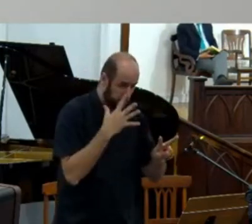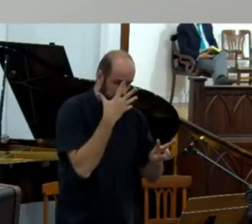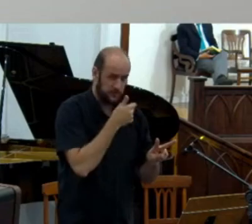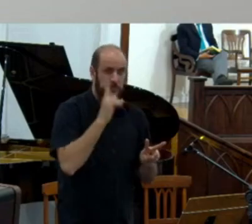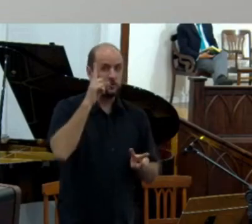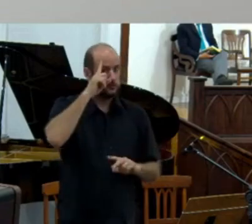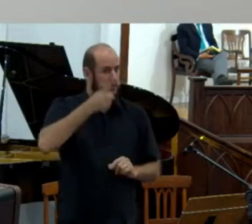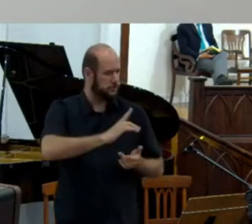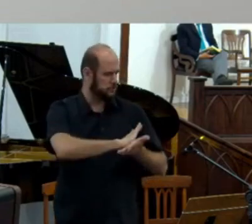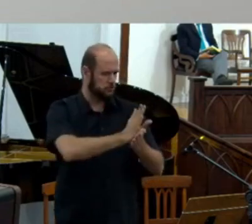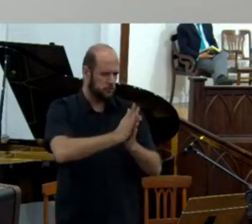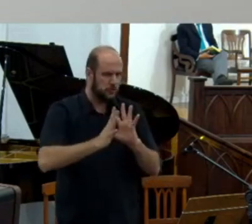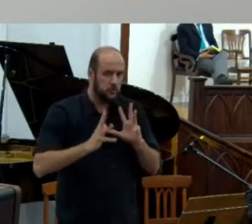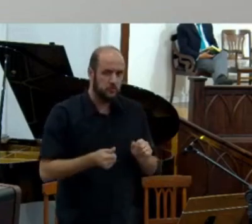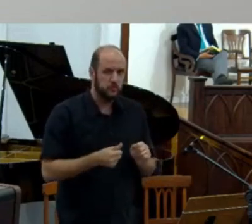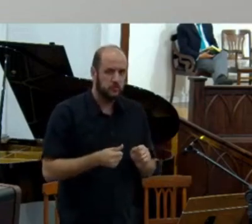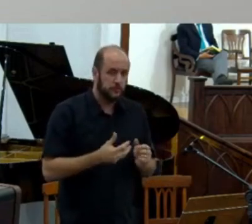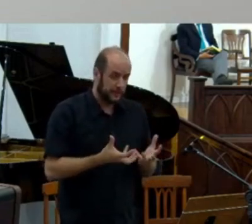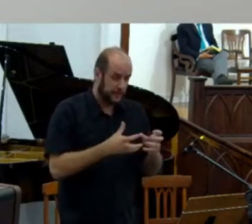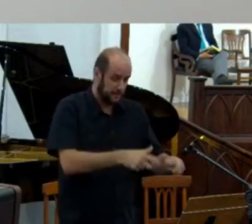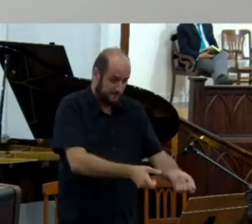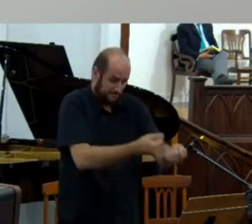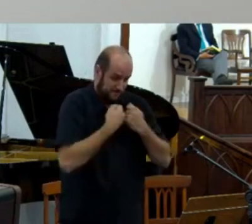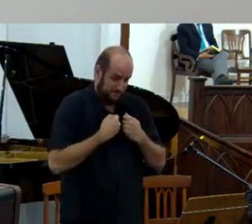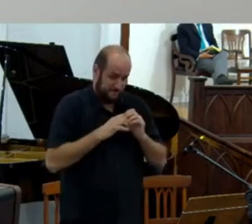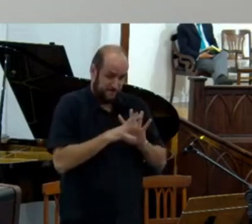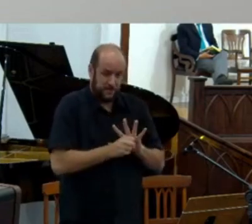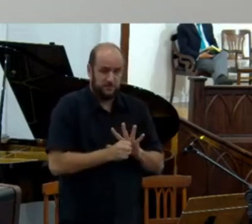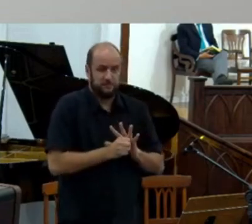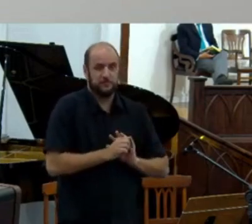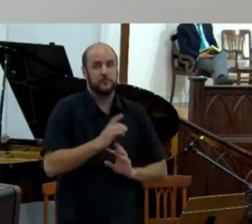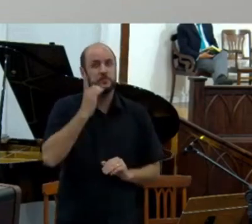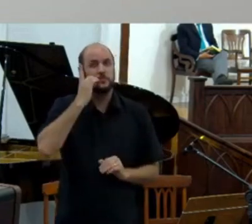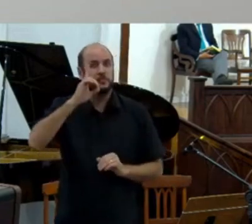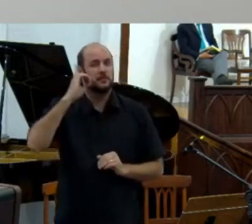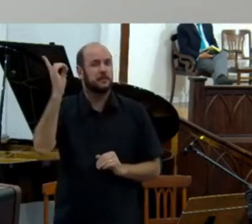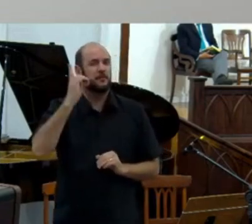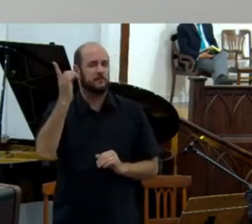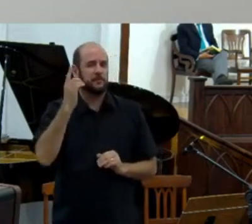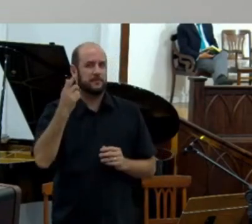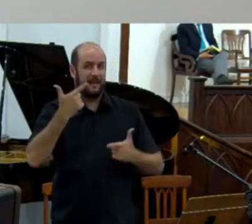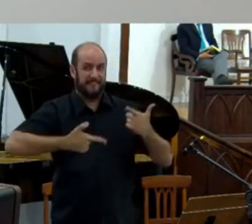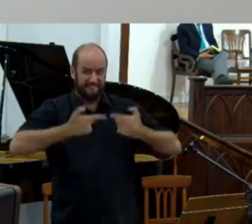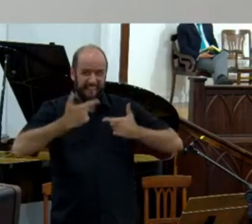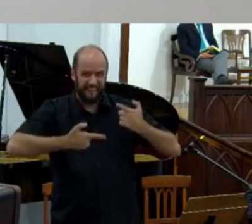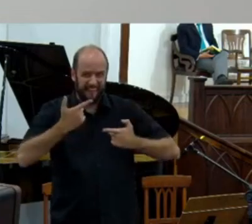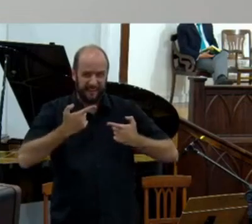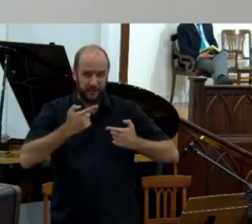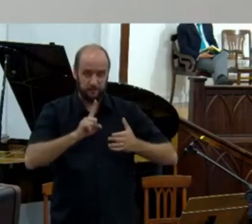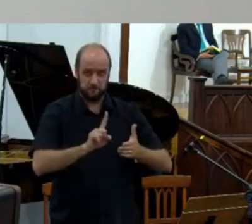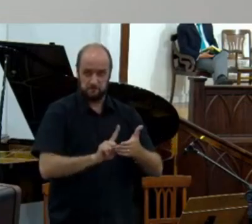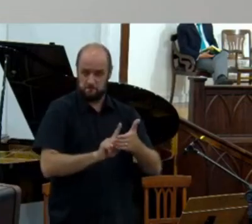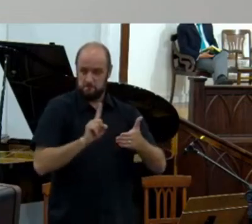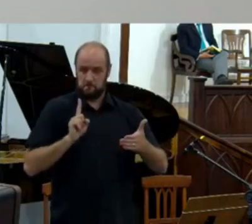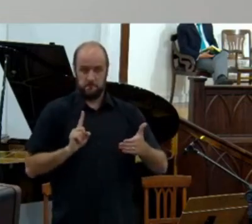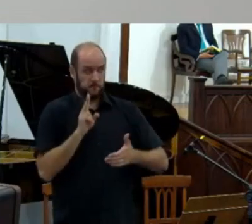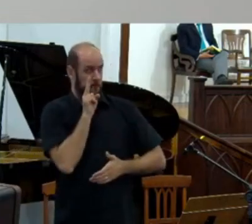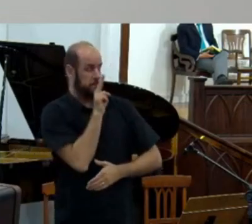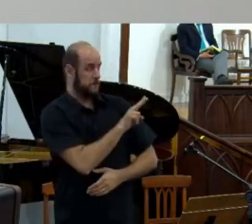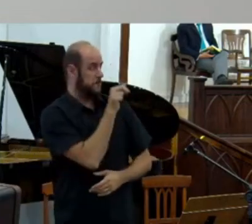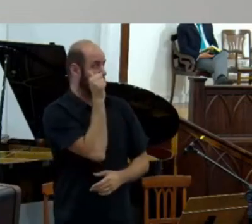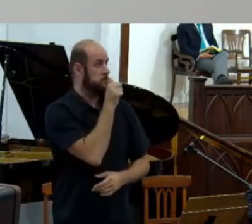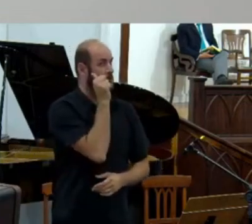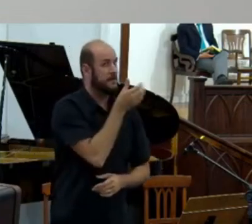ser destruído tudo em Jericó. Um dia Davi, que deveria estar no meio de uma guerra, olhou e cobiçou uma mulher que